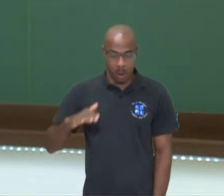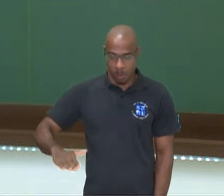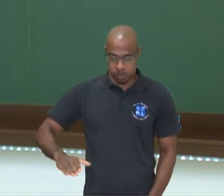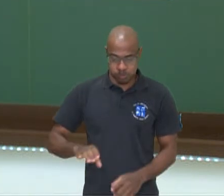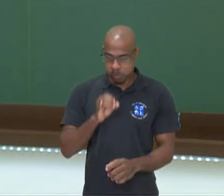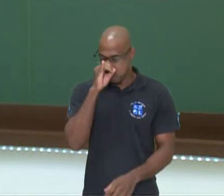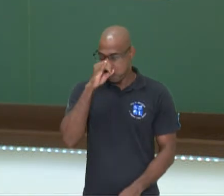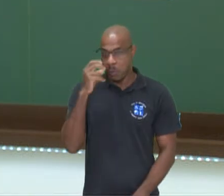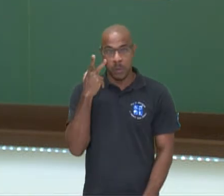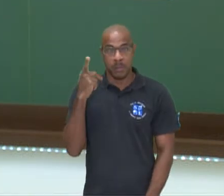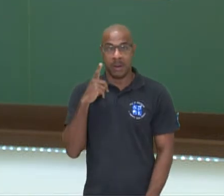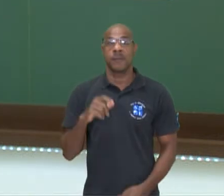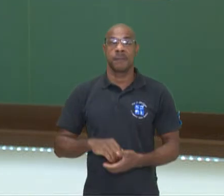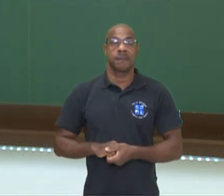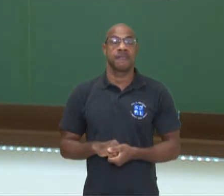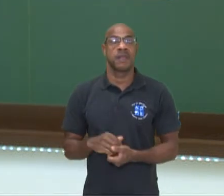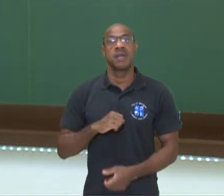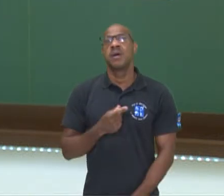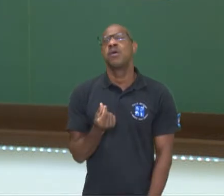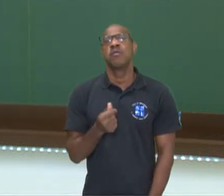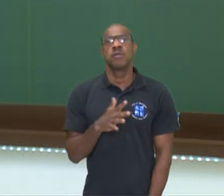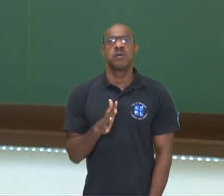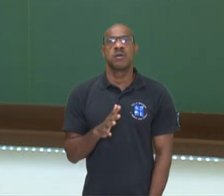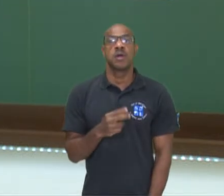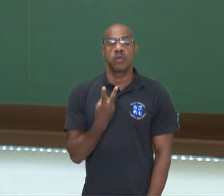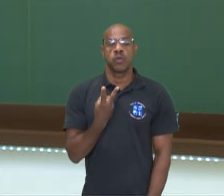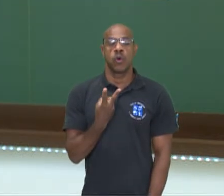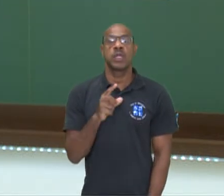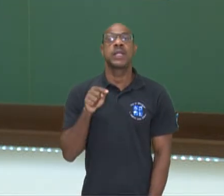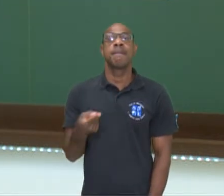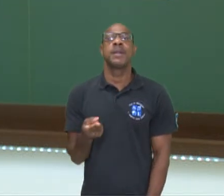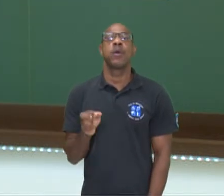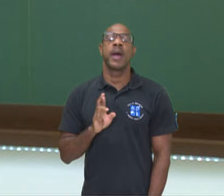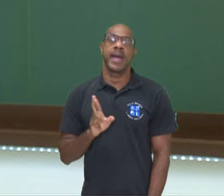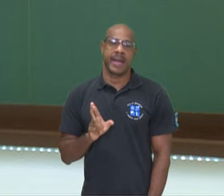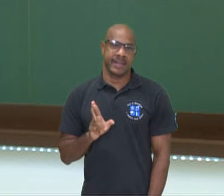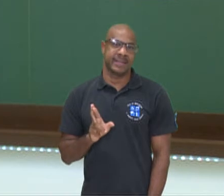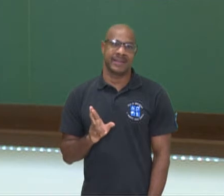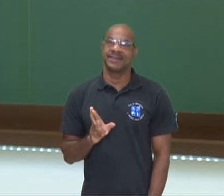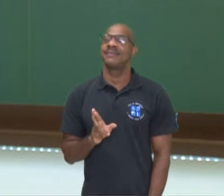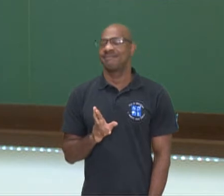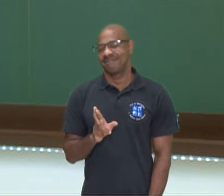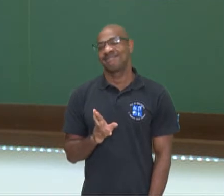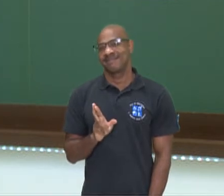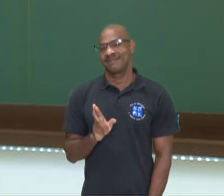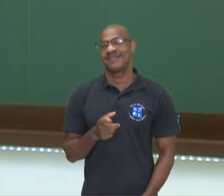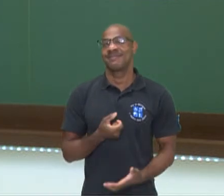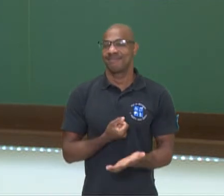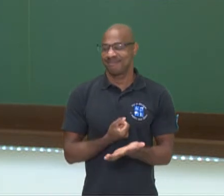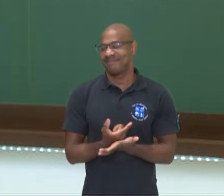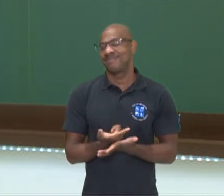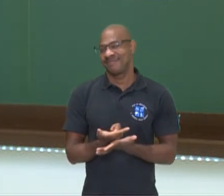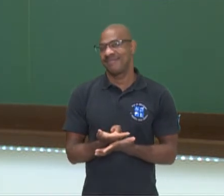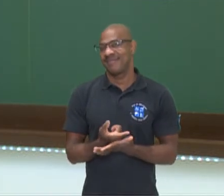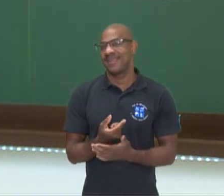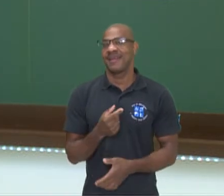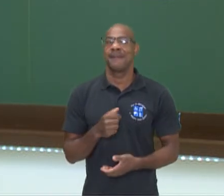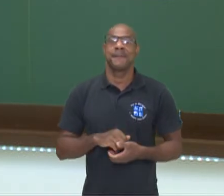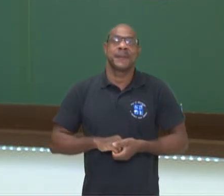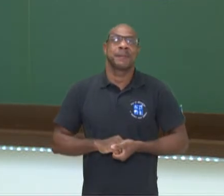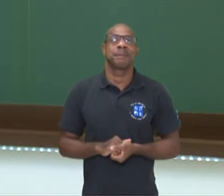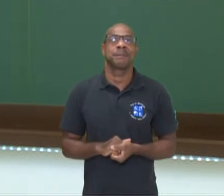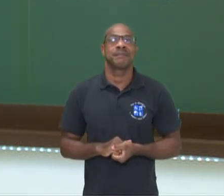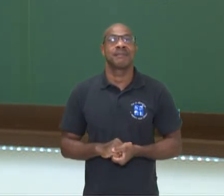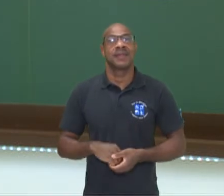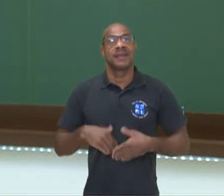mini. E seu preço pode chegar a R$2.000. Está um pouquinho mais caro para você adquirir e ter um mini porco na sua